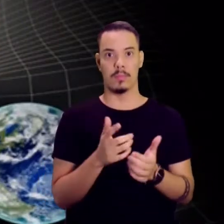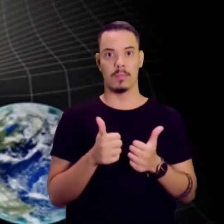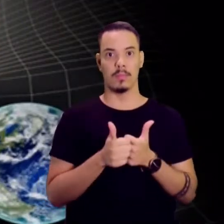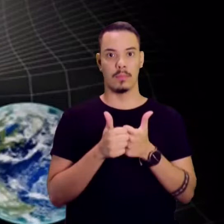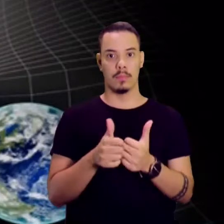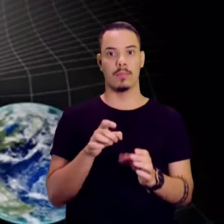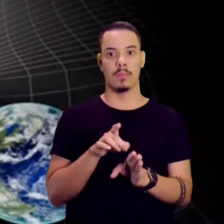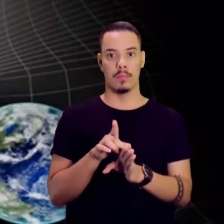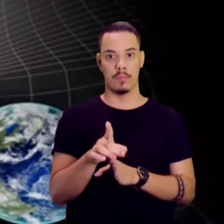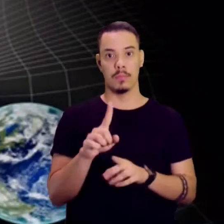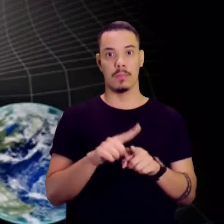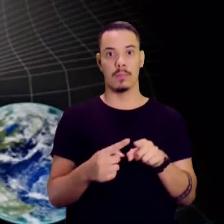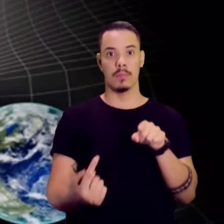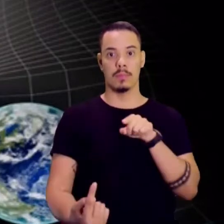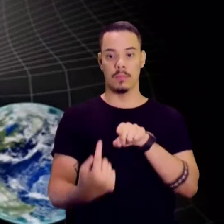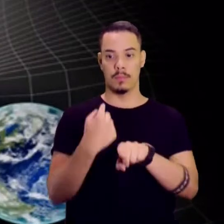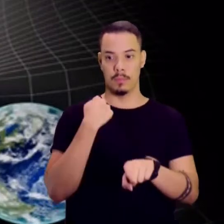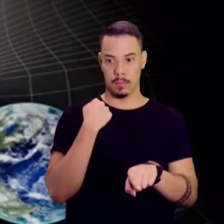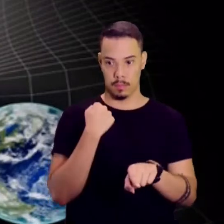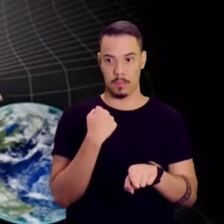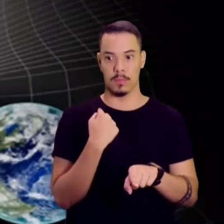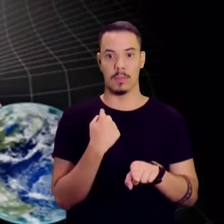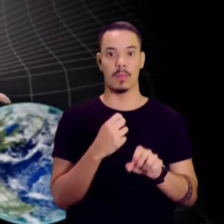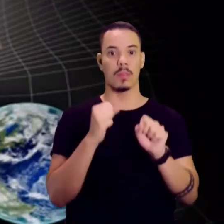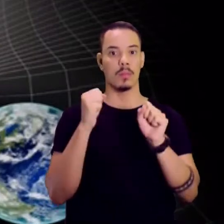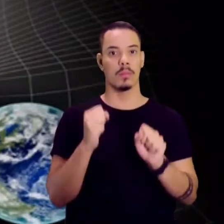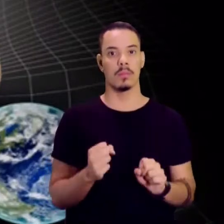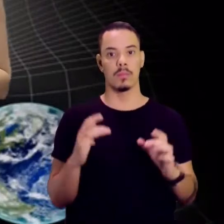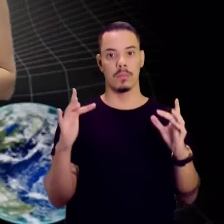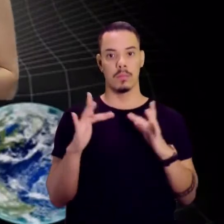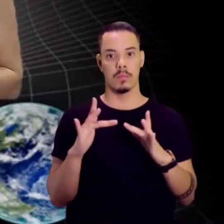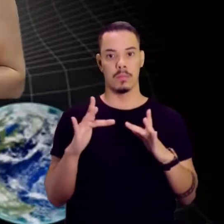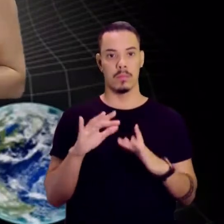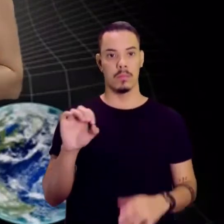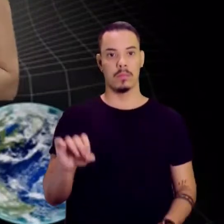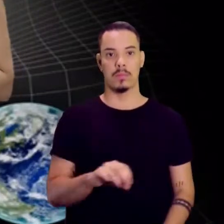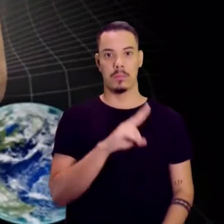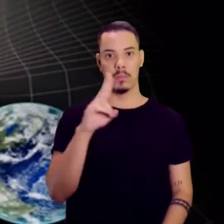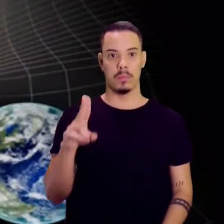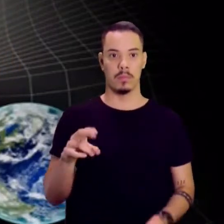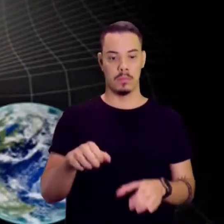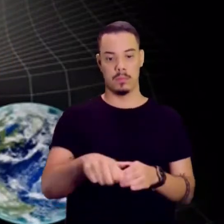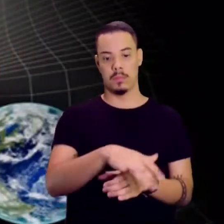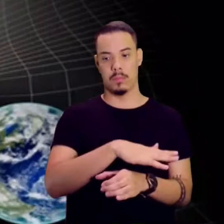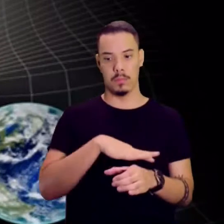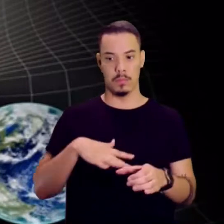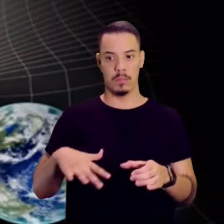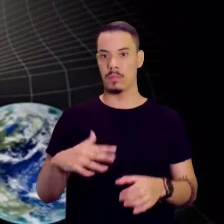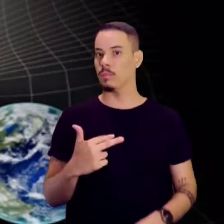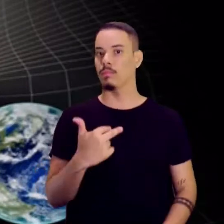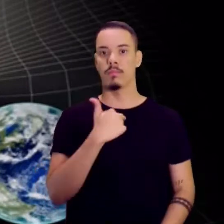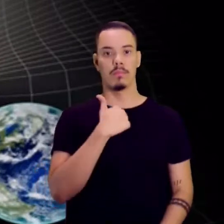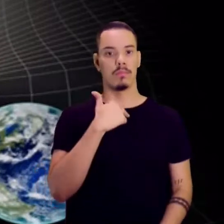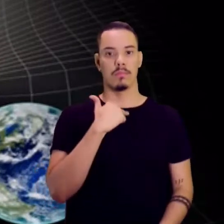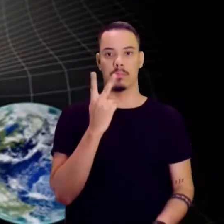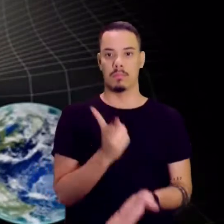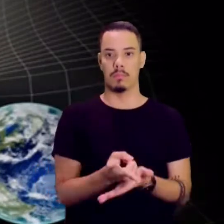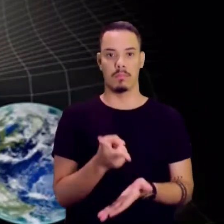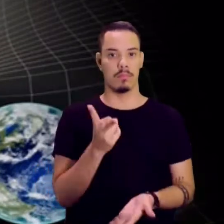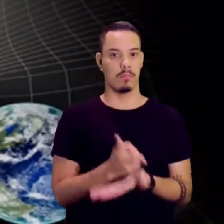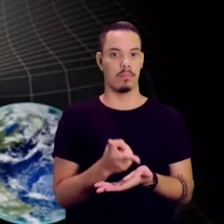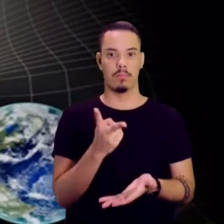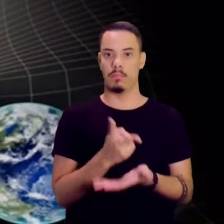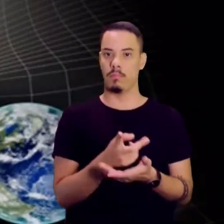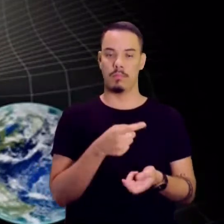que sentido oposto. Entendido isso? Pode ser força de contato ou de campo, né? Justamente. E não pode ser no mesmo ponto, né? Exato.